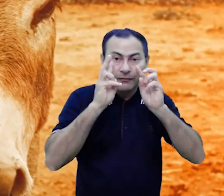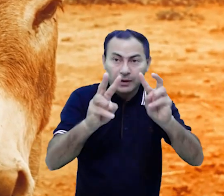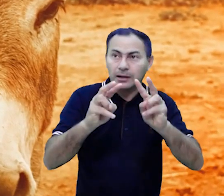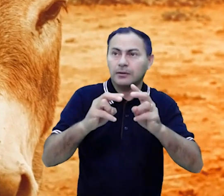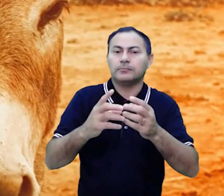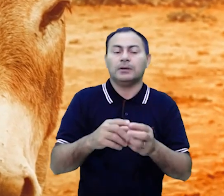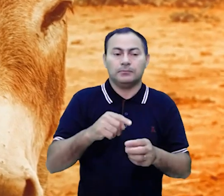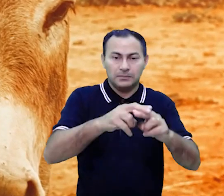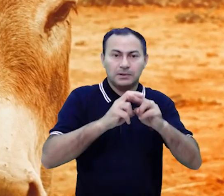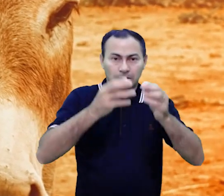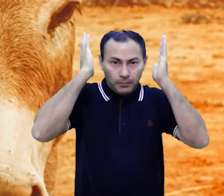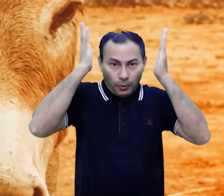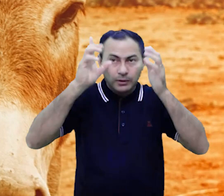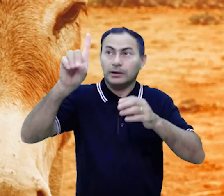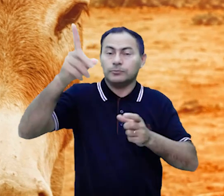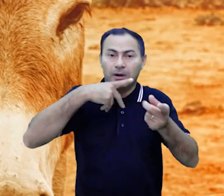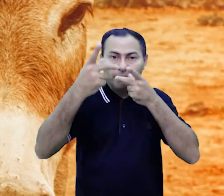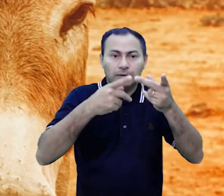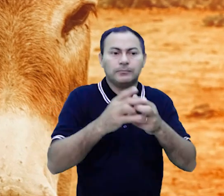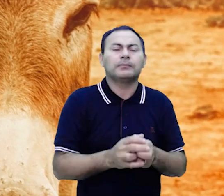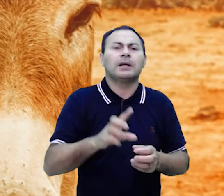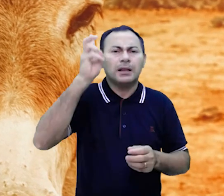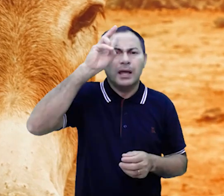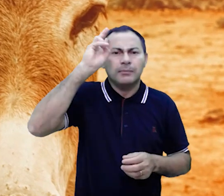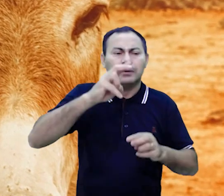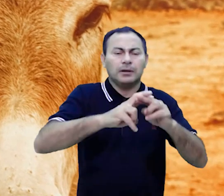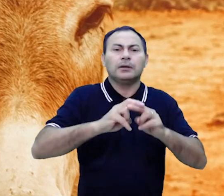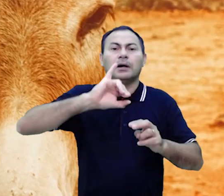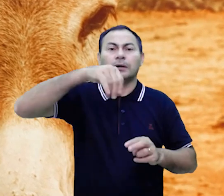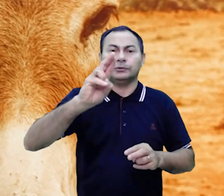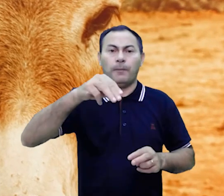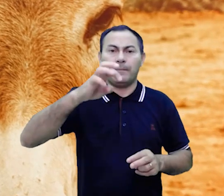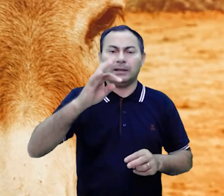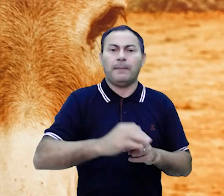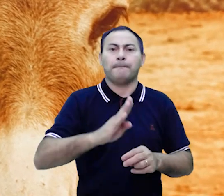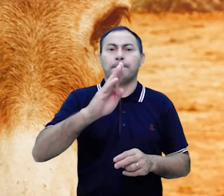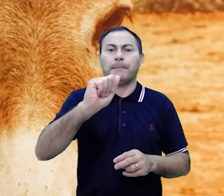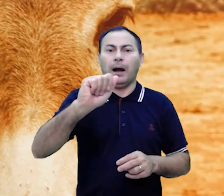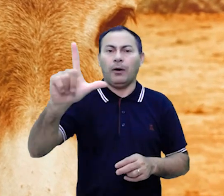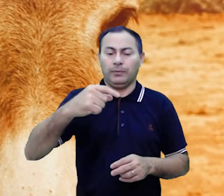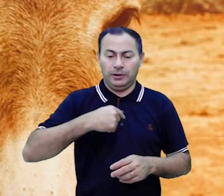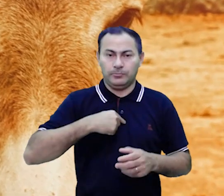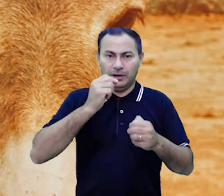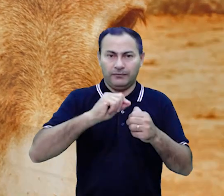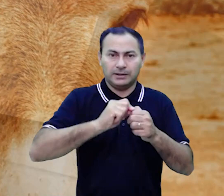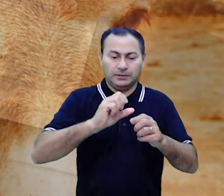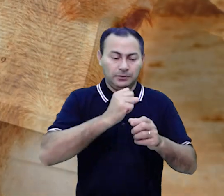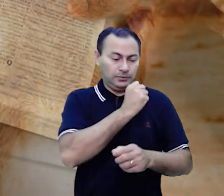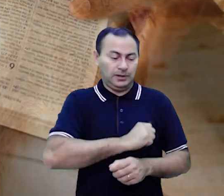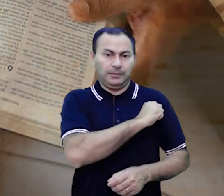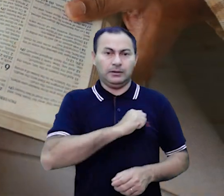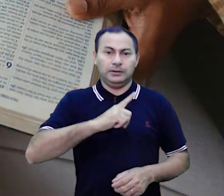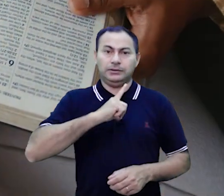que o enxergava e foi através dele que Deus falou. Lembram? Através da jumenta de Balaão. Quando eu estava fazendo